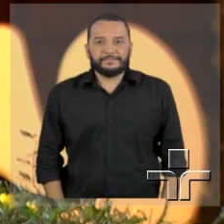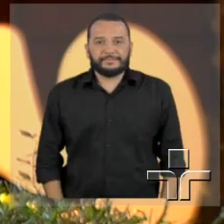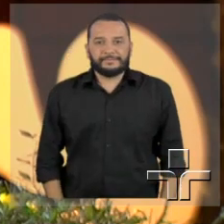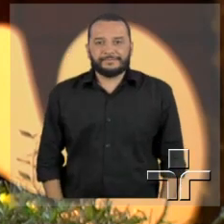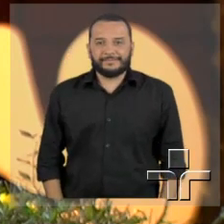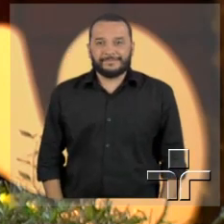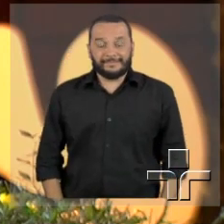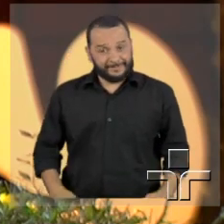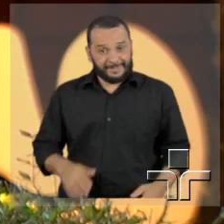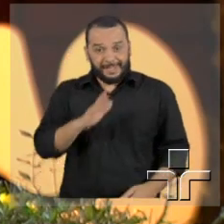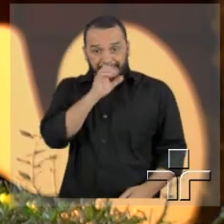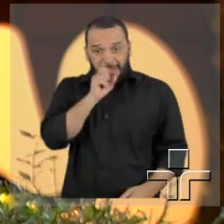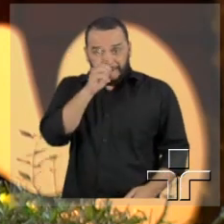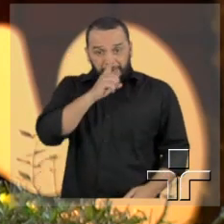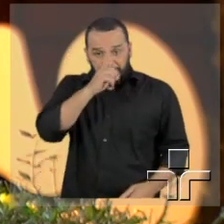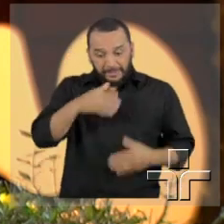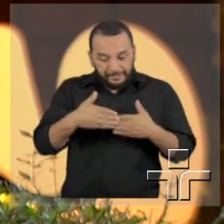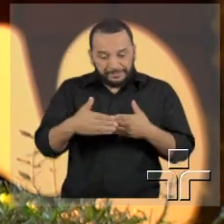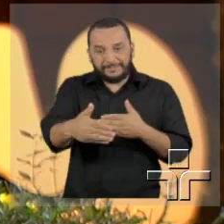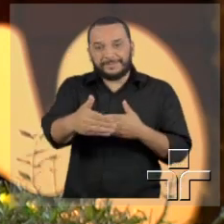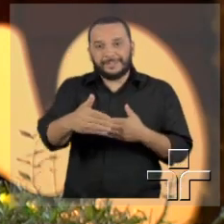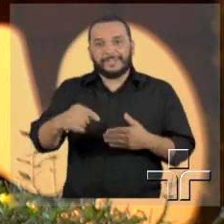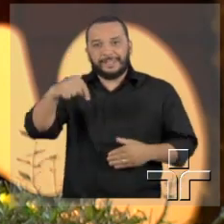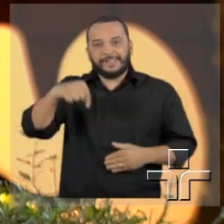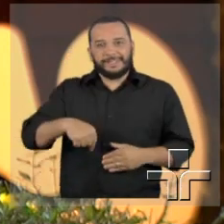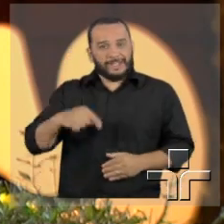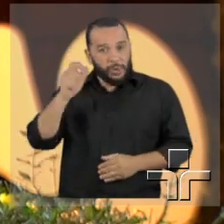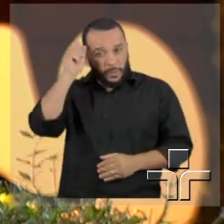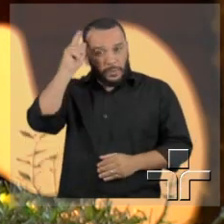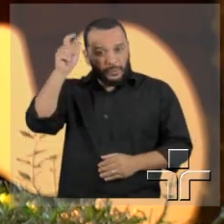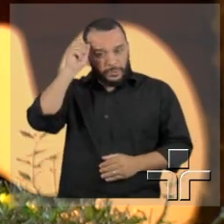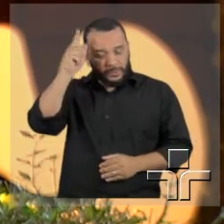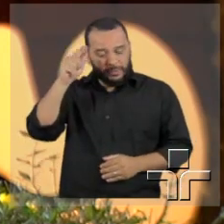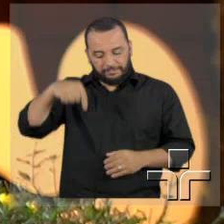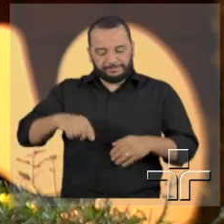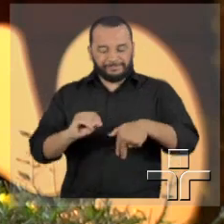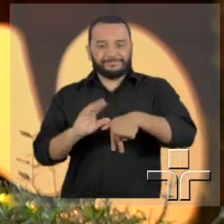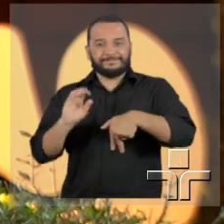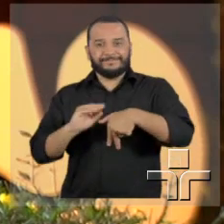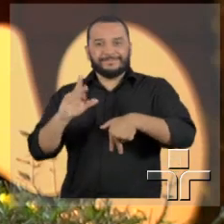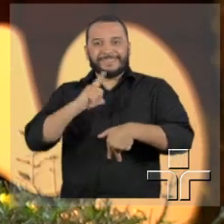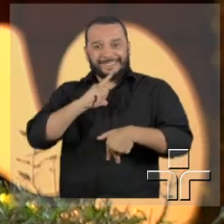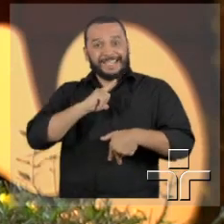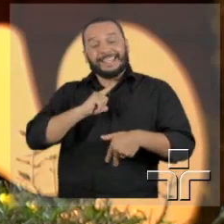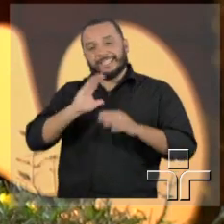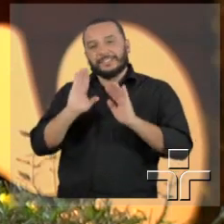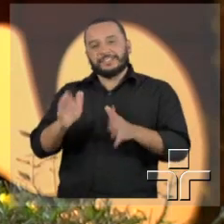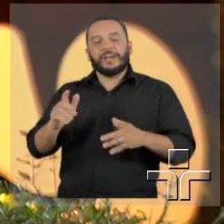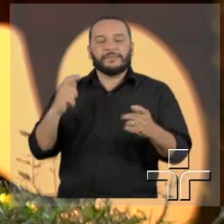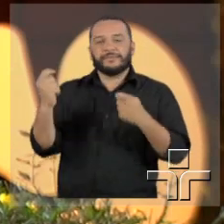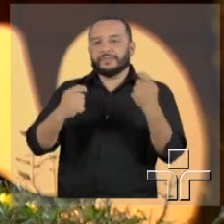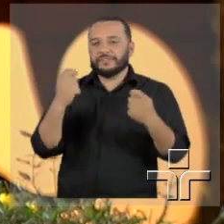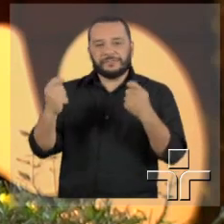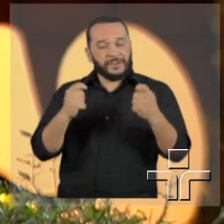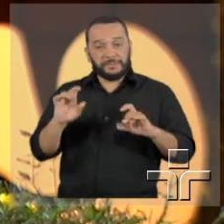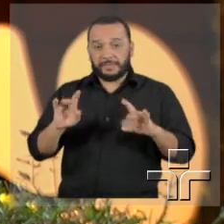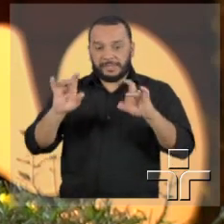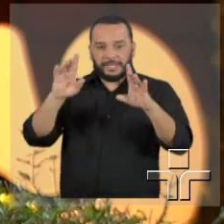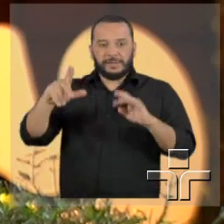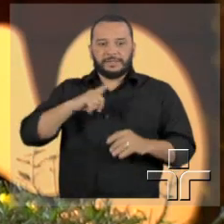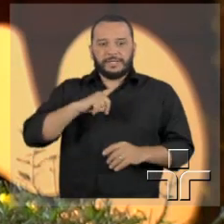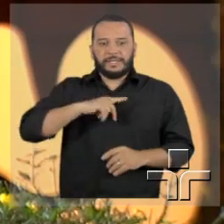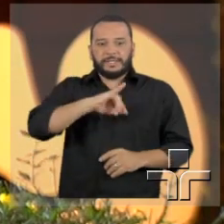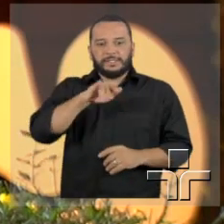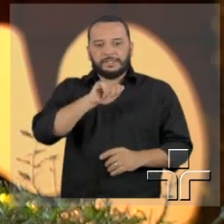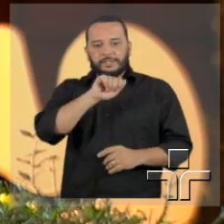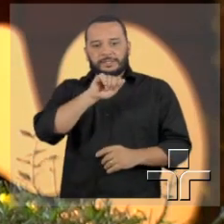Para esse final de semana, a TV Cultura preparou uma programação recheada do Festival de Inverno de Campos do Jordão. Teremos a Jazz Sinfônica